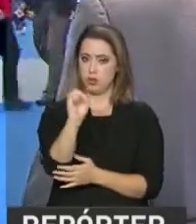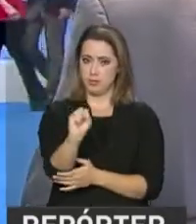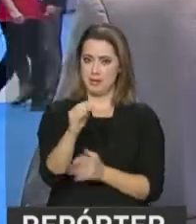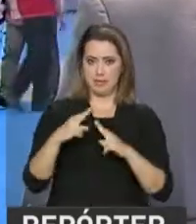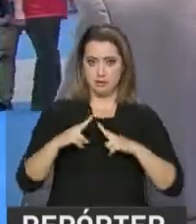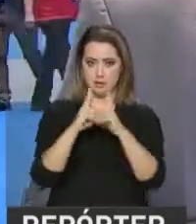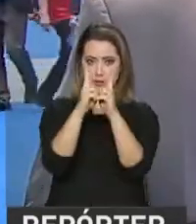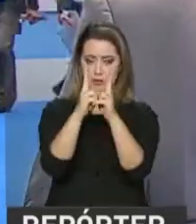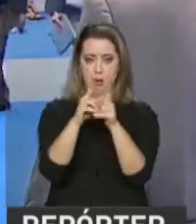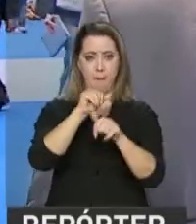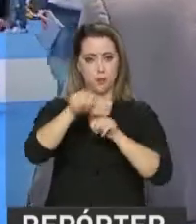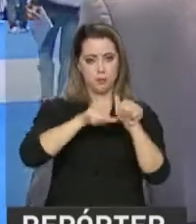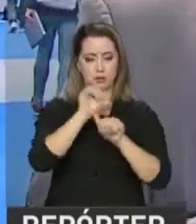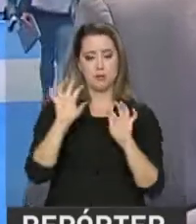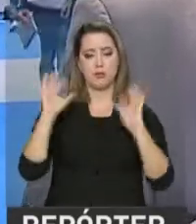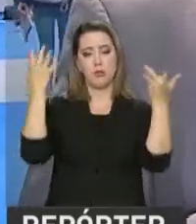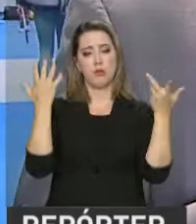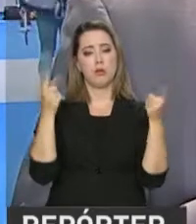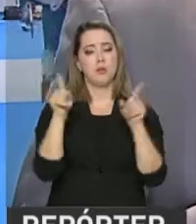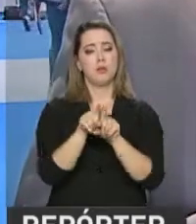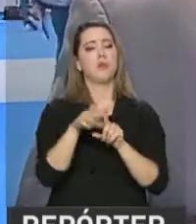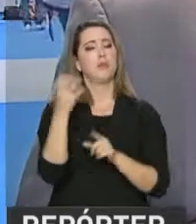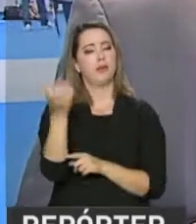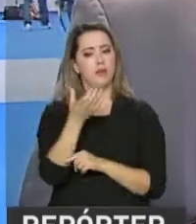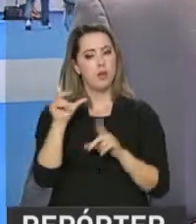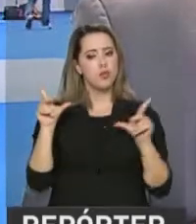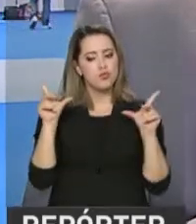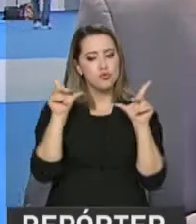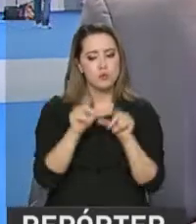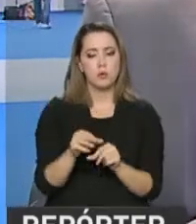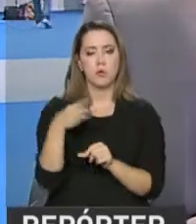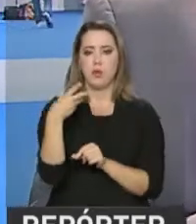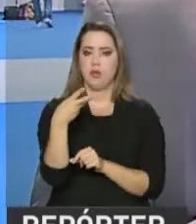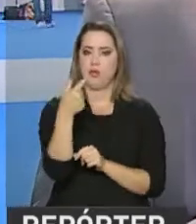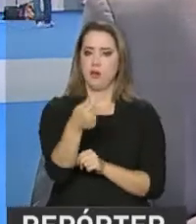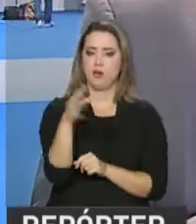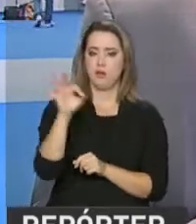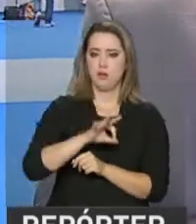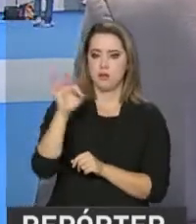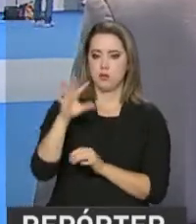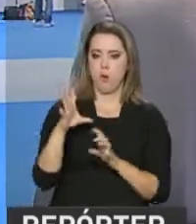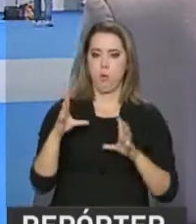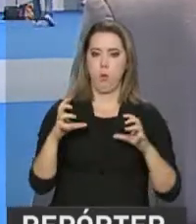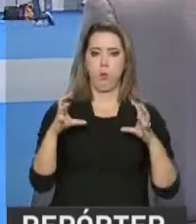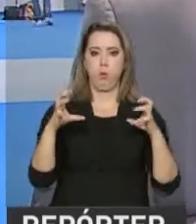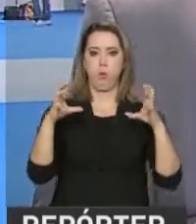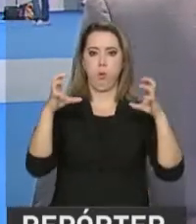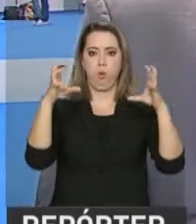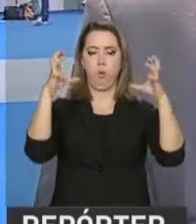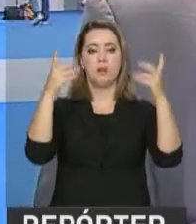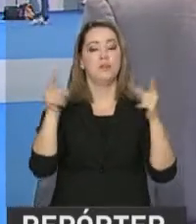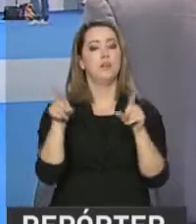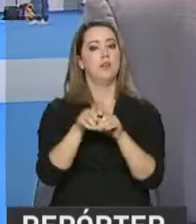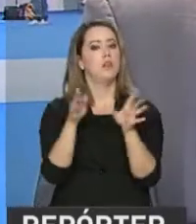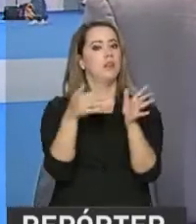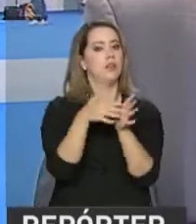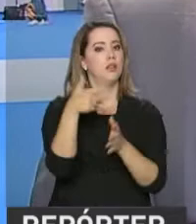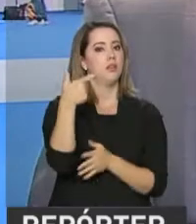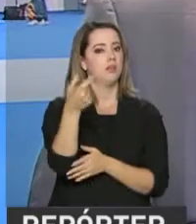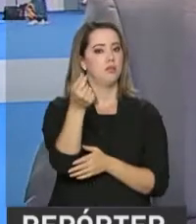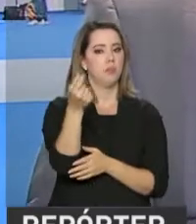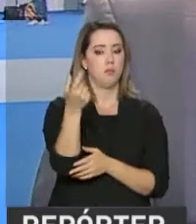lembrou ainda a meta do brasil de reduzir em 37 por cento as emissões de gases do efeito estufa até 2025